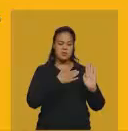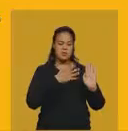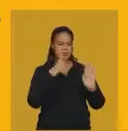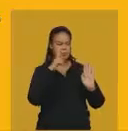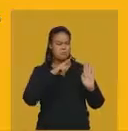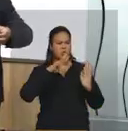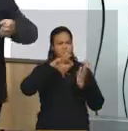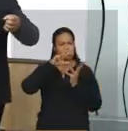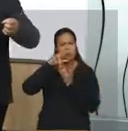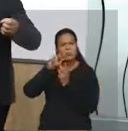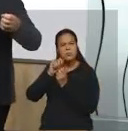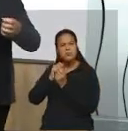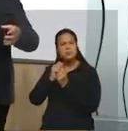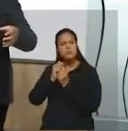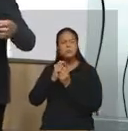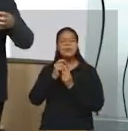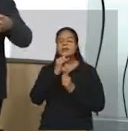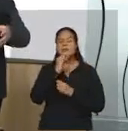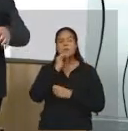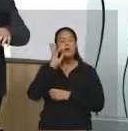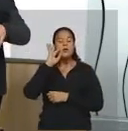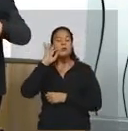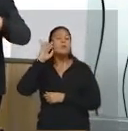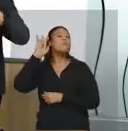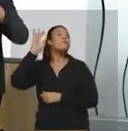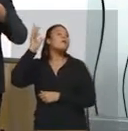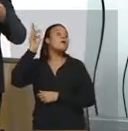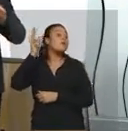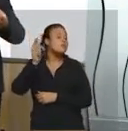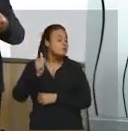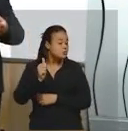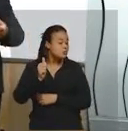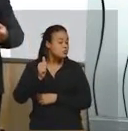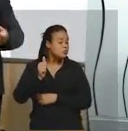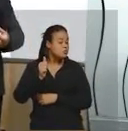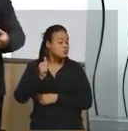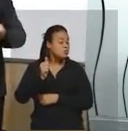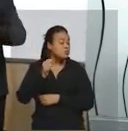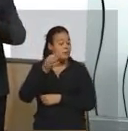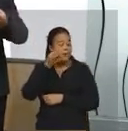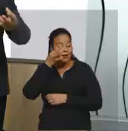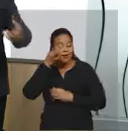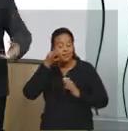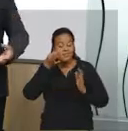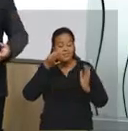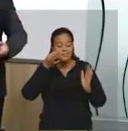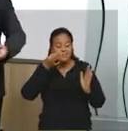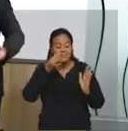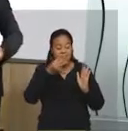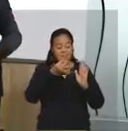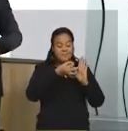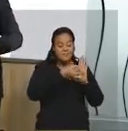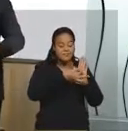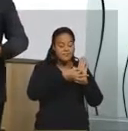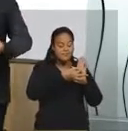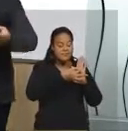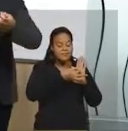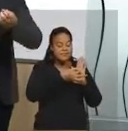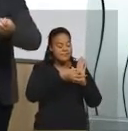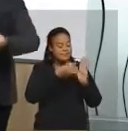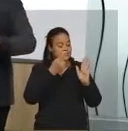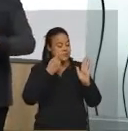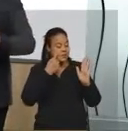do eu acho? E isso faz com que o ponto de vista deste autor aqui